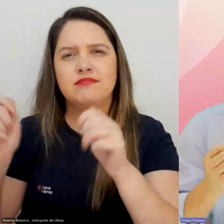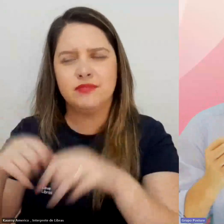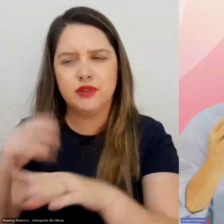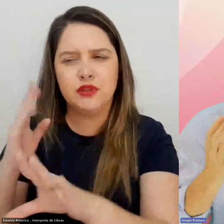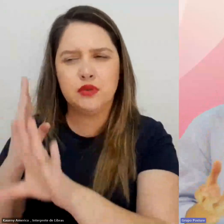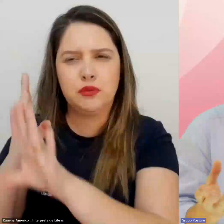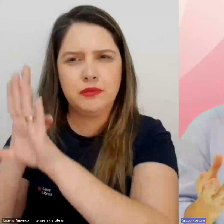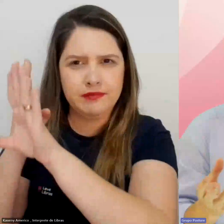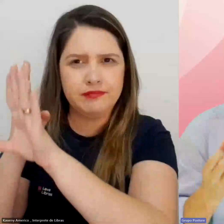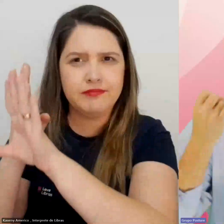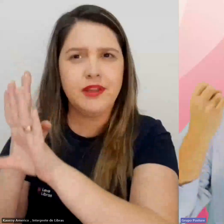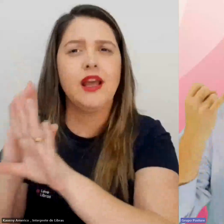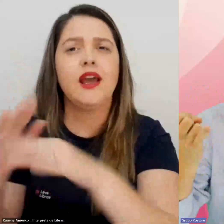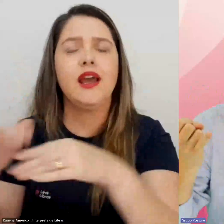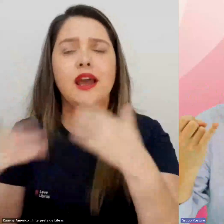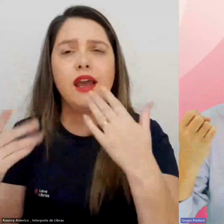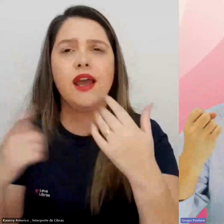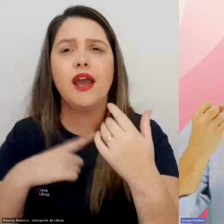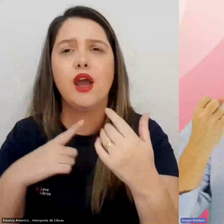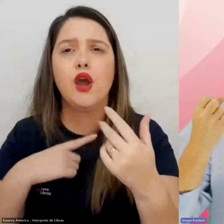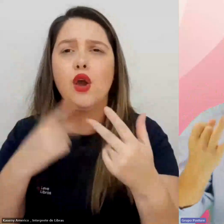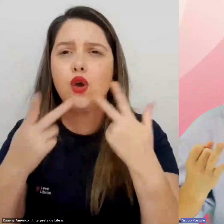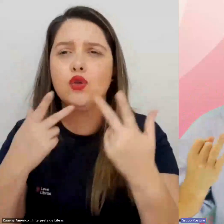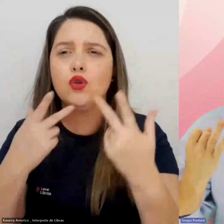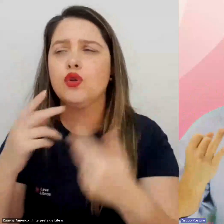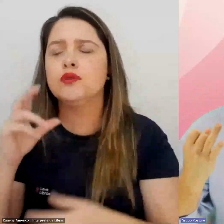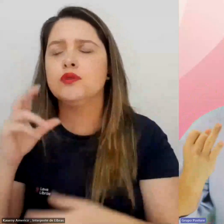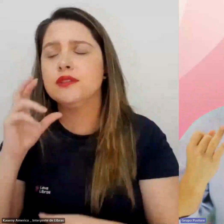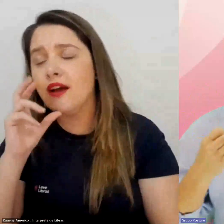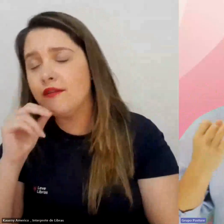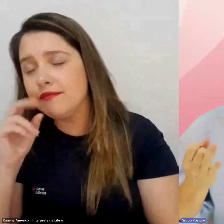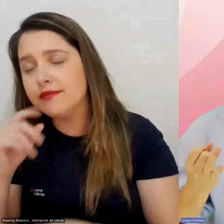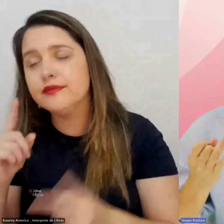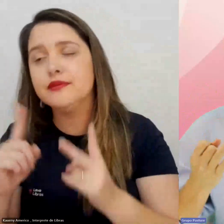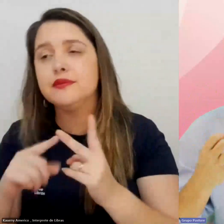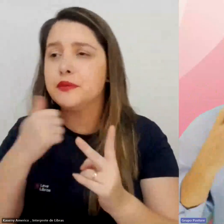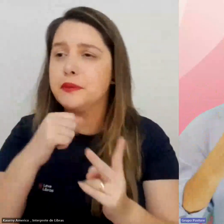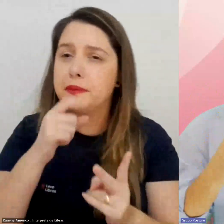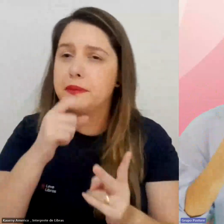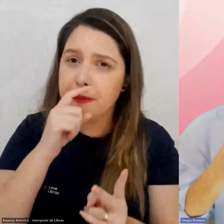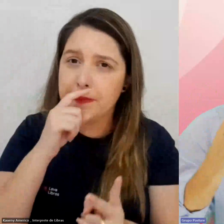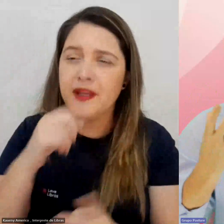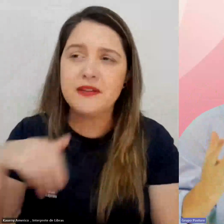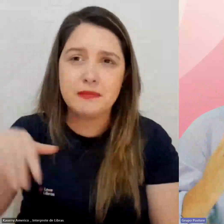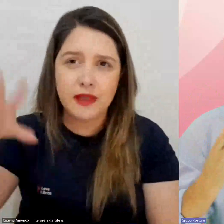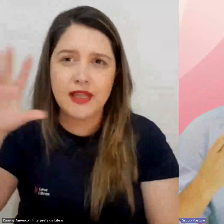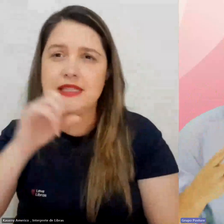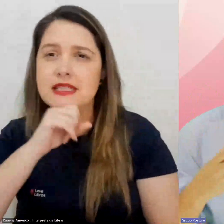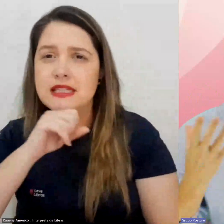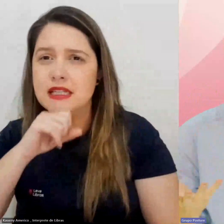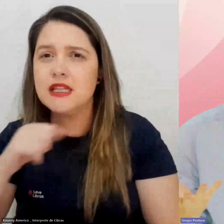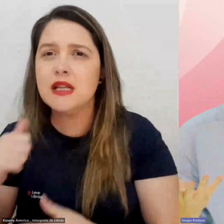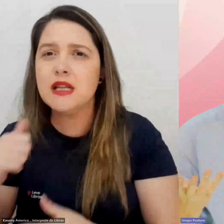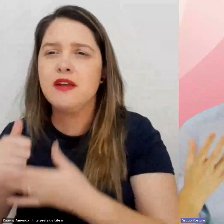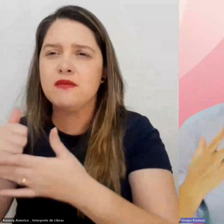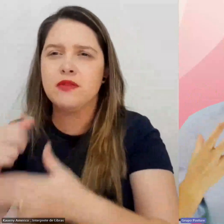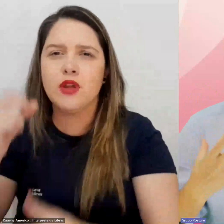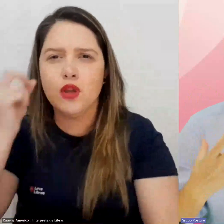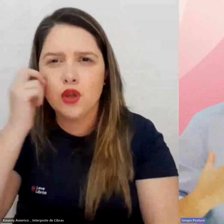Então, o que a gente diz é: nossos avós, nossos pais, quando um pouco mais velhos, eles trazem uma cultura mais